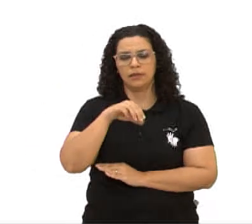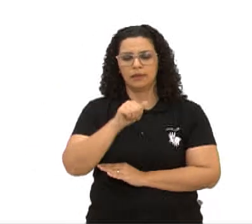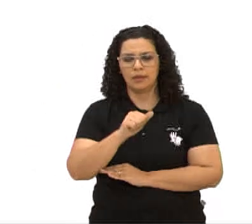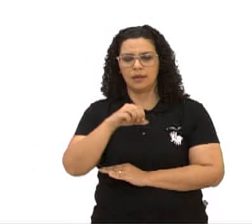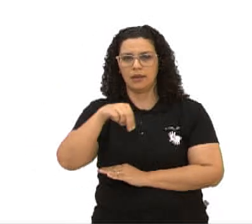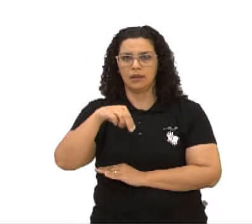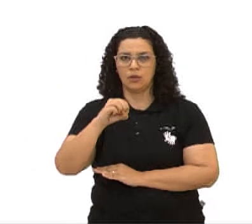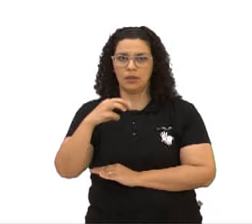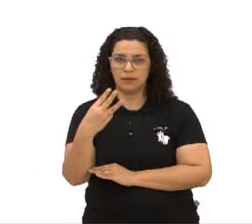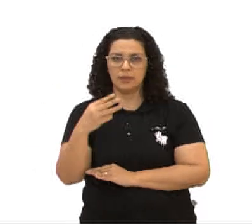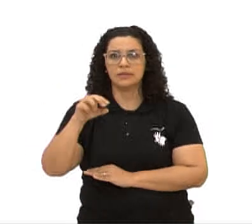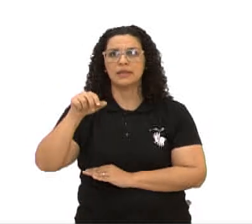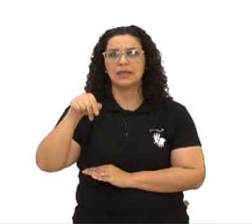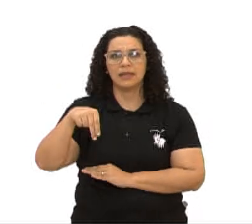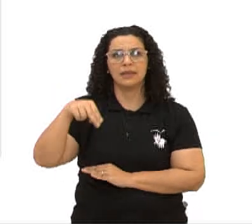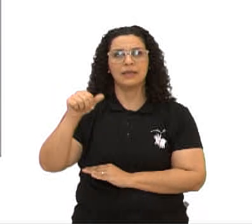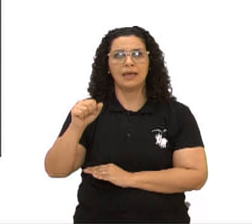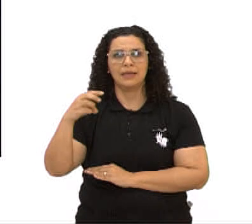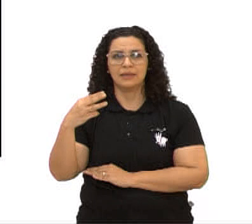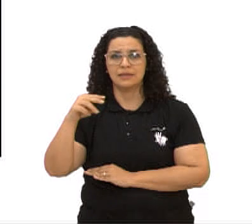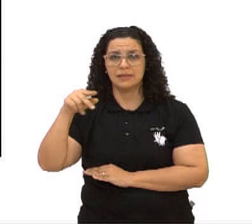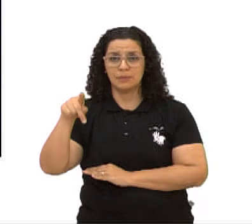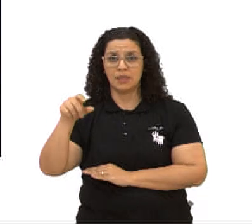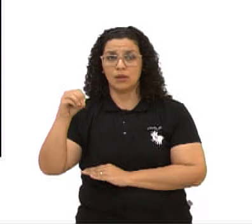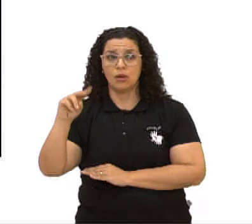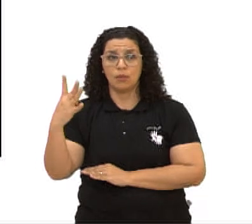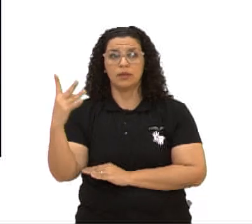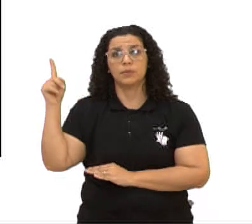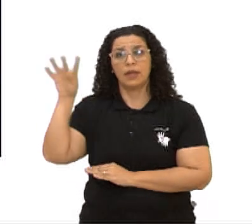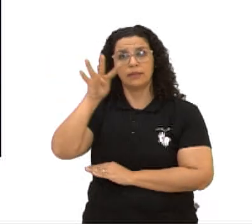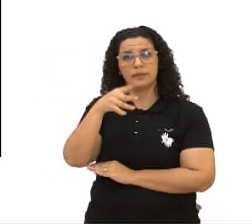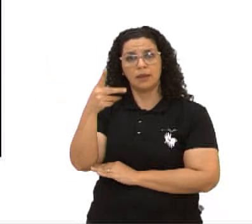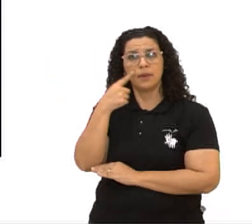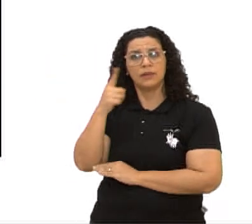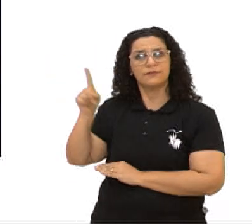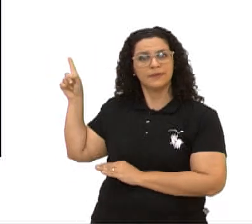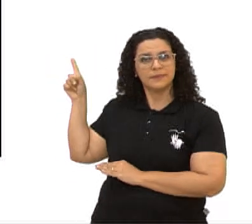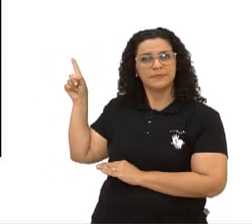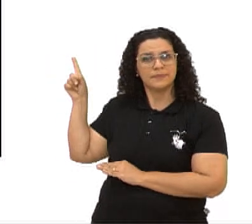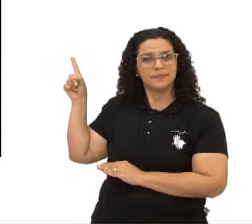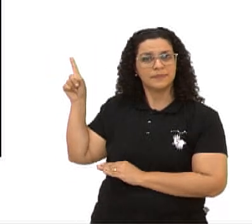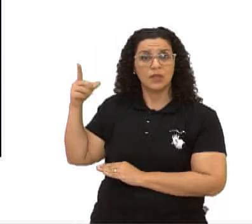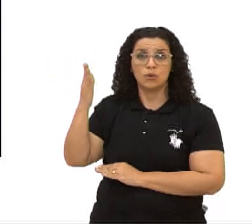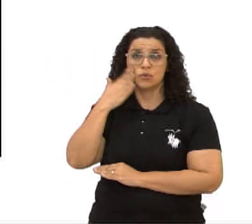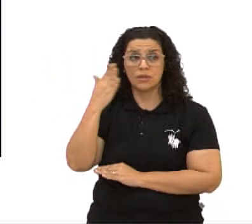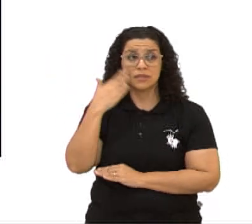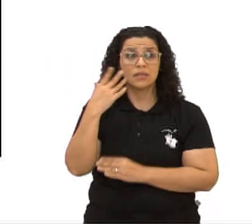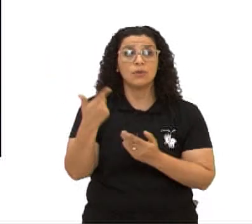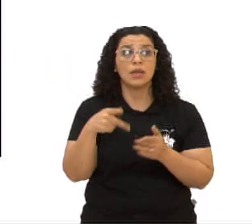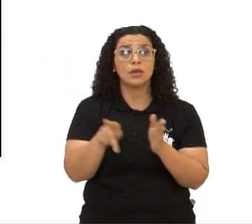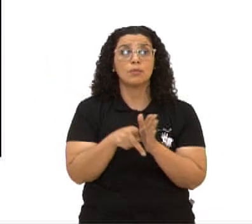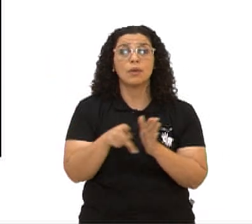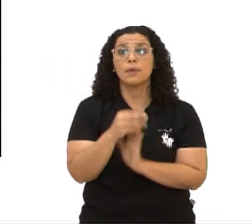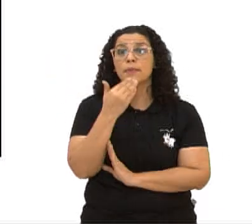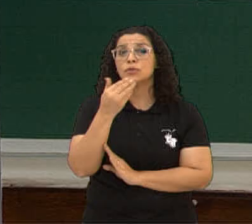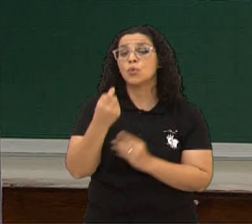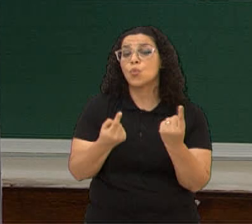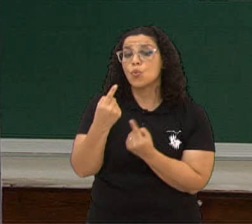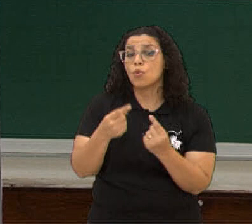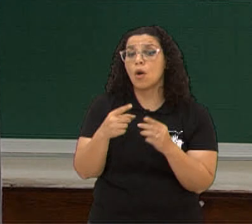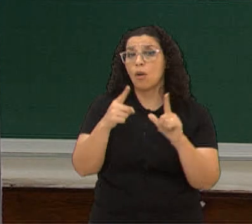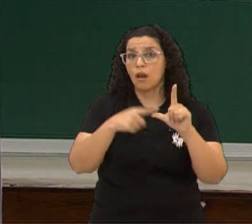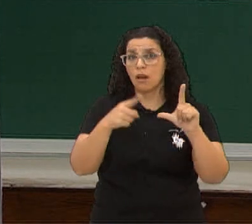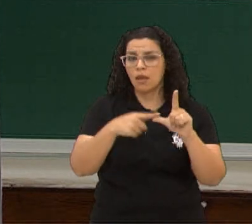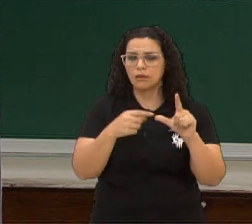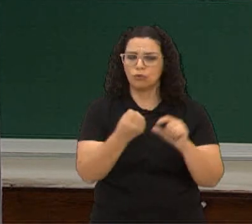no Na3PO4. Por quê? Dado a nossa tabelinha ali, ele pede qual das